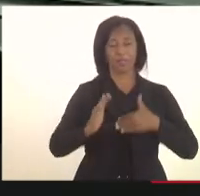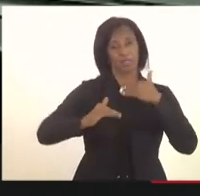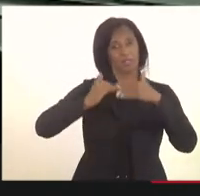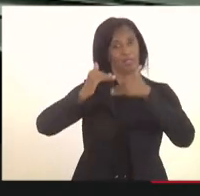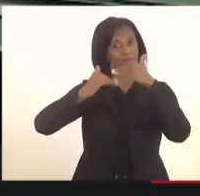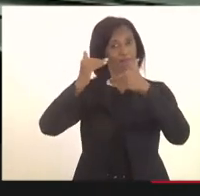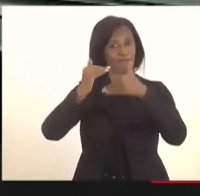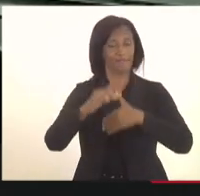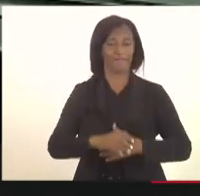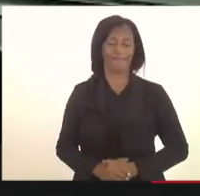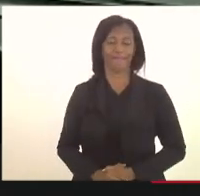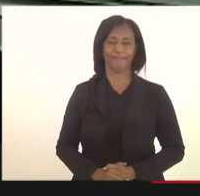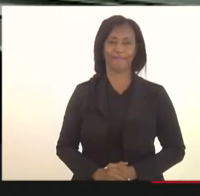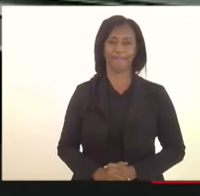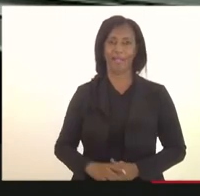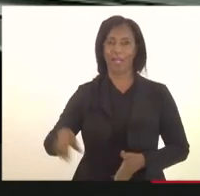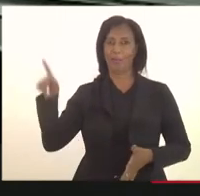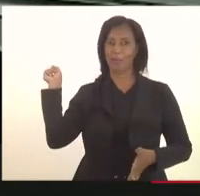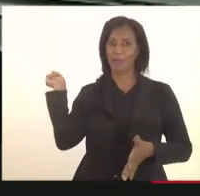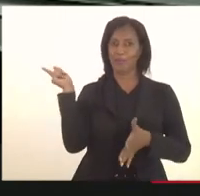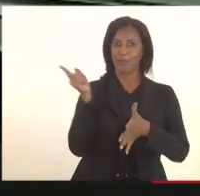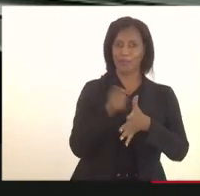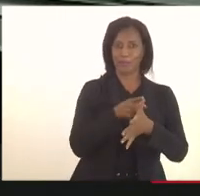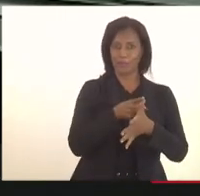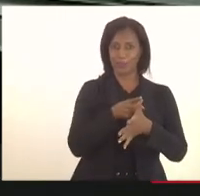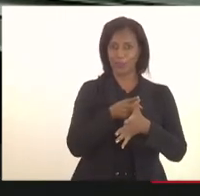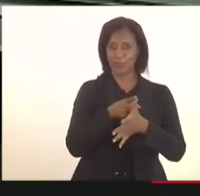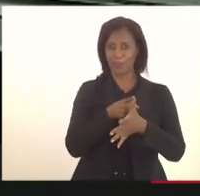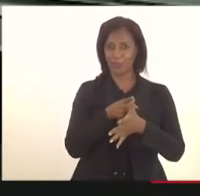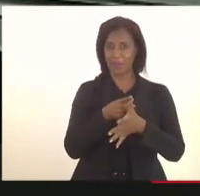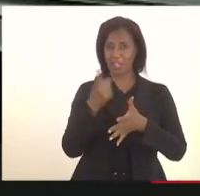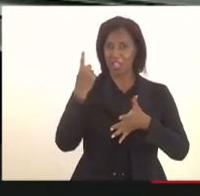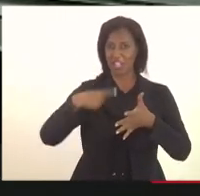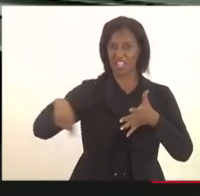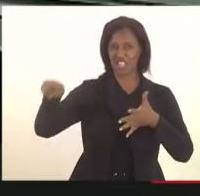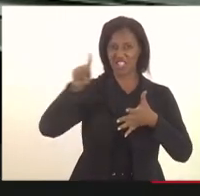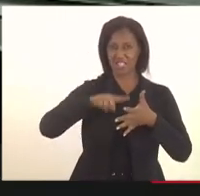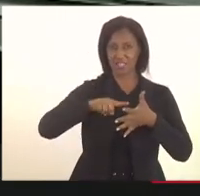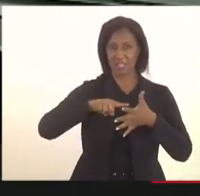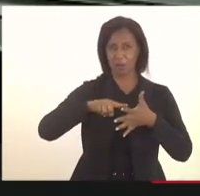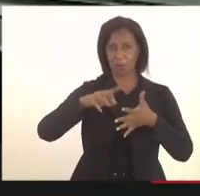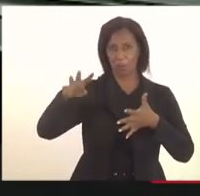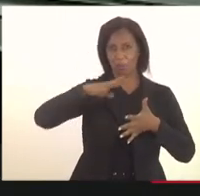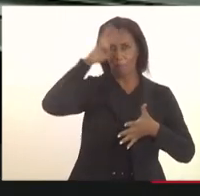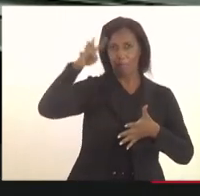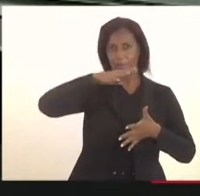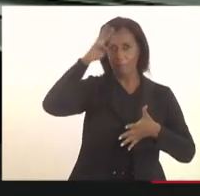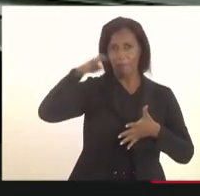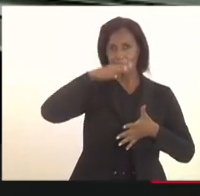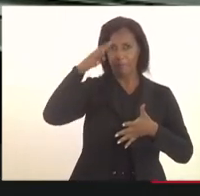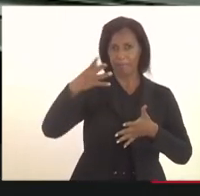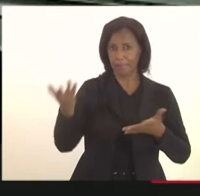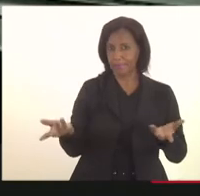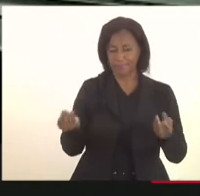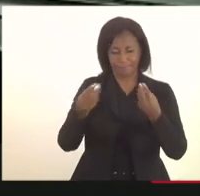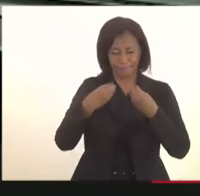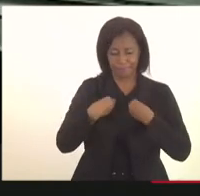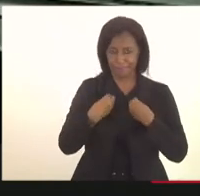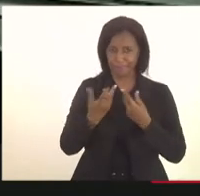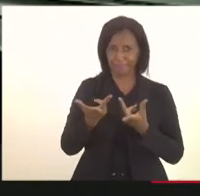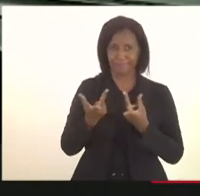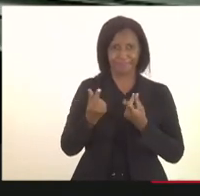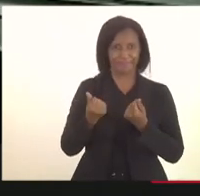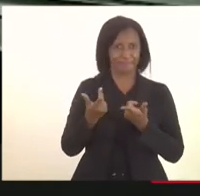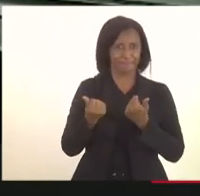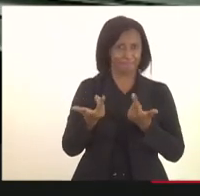desenvolver. Um, reinjeção em excesso. Não me convence